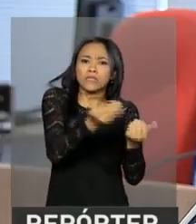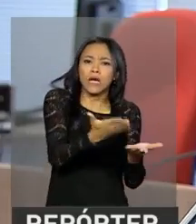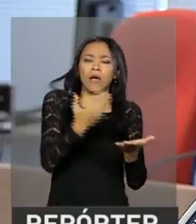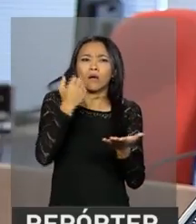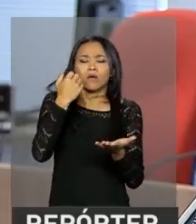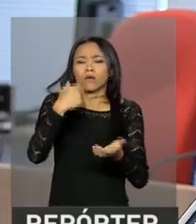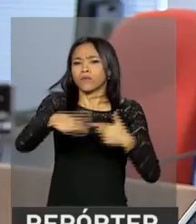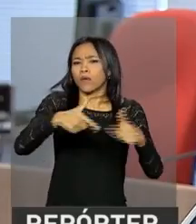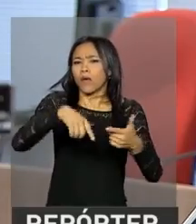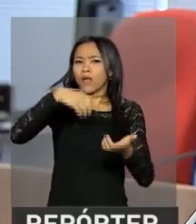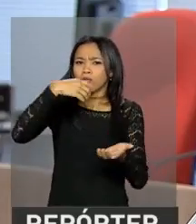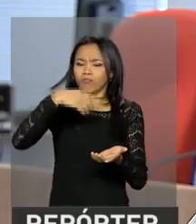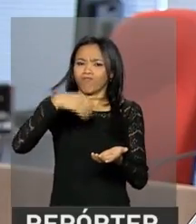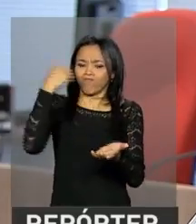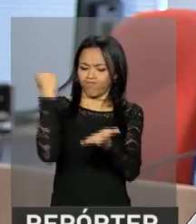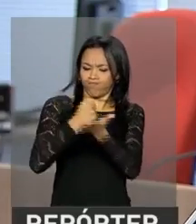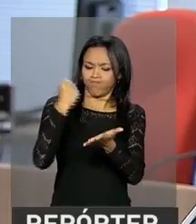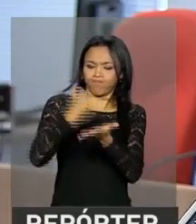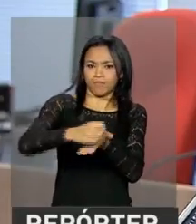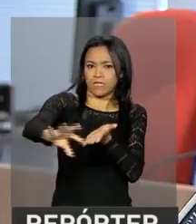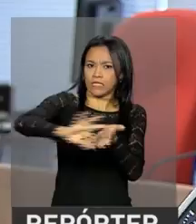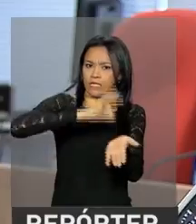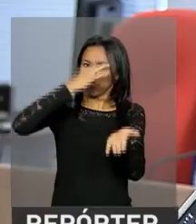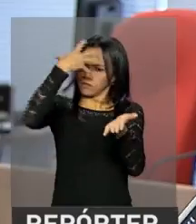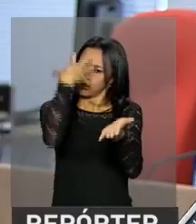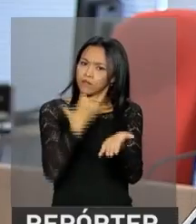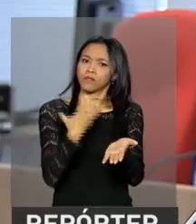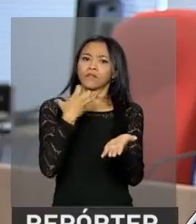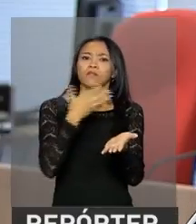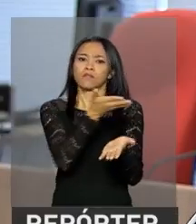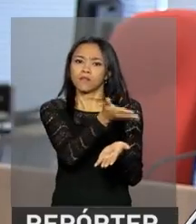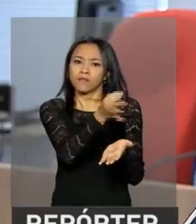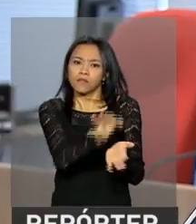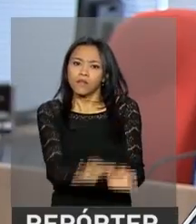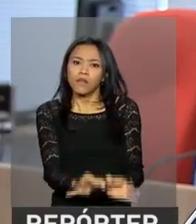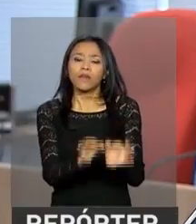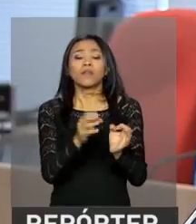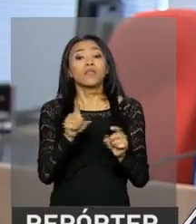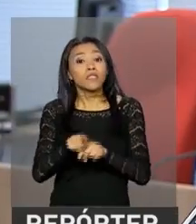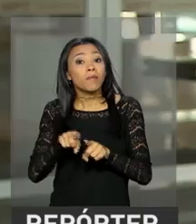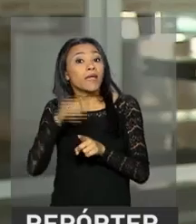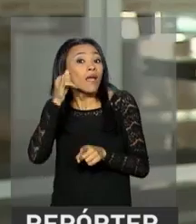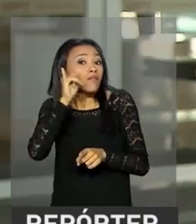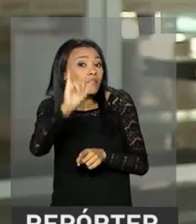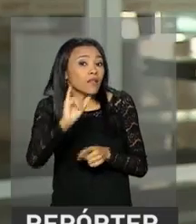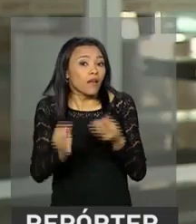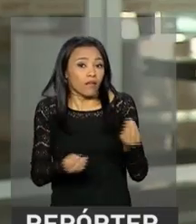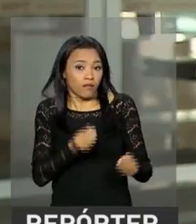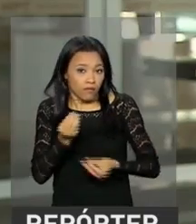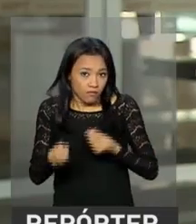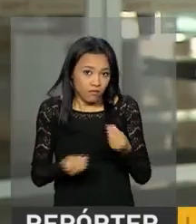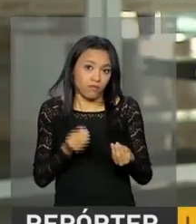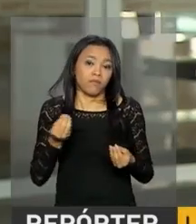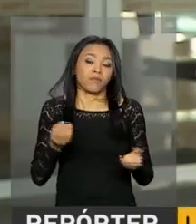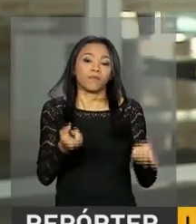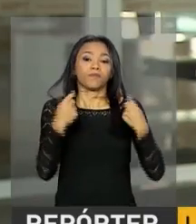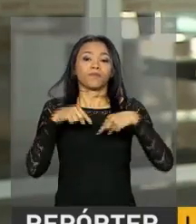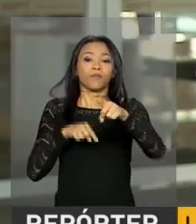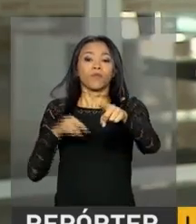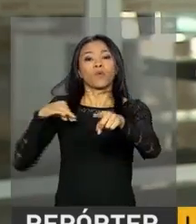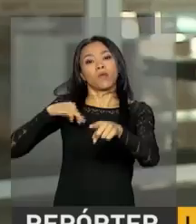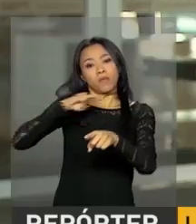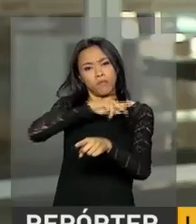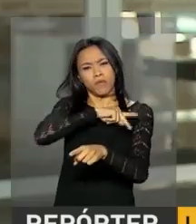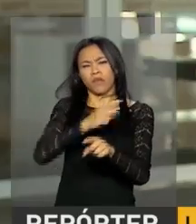o trabalho docente e você pode orientar as medidas preventivas o ministério público do trabalho estima que